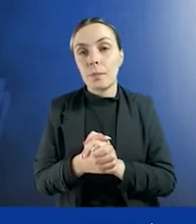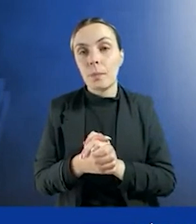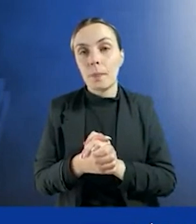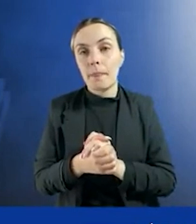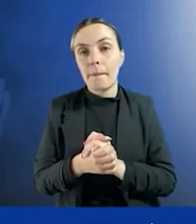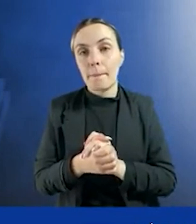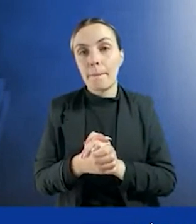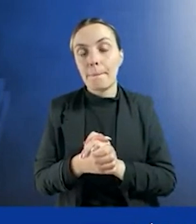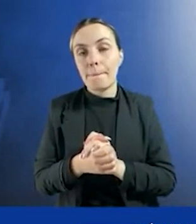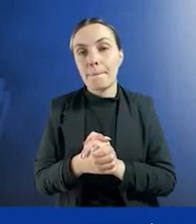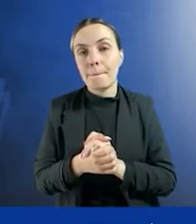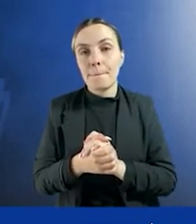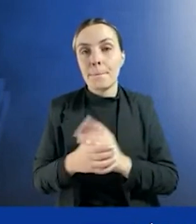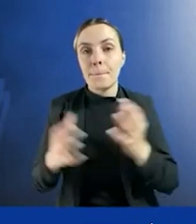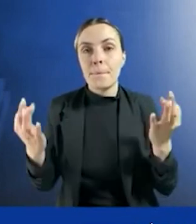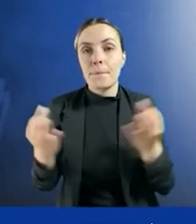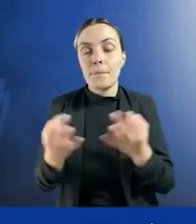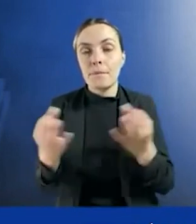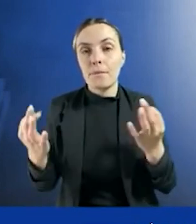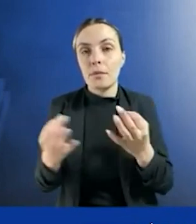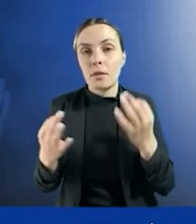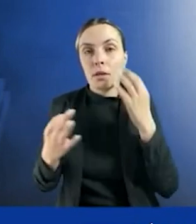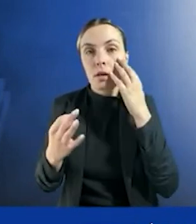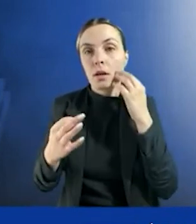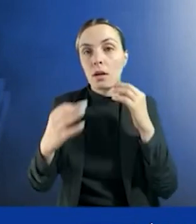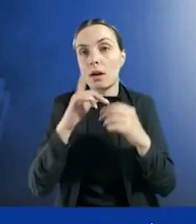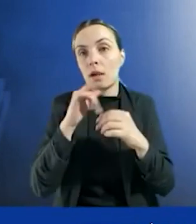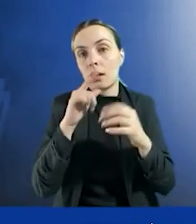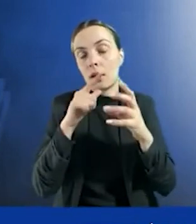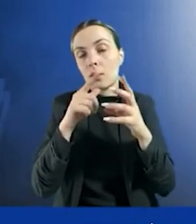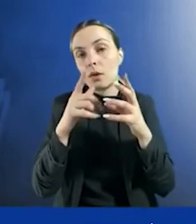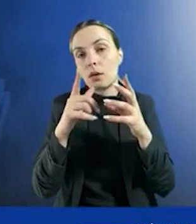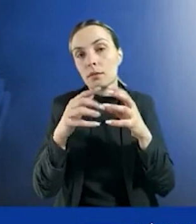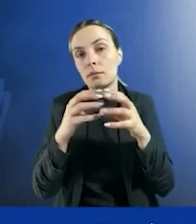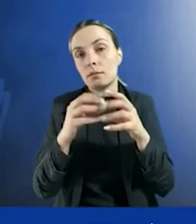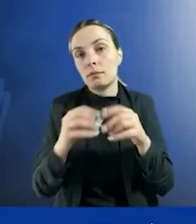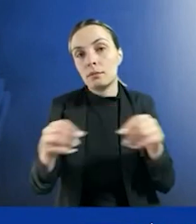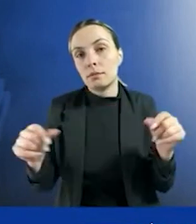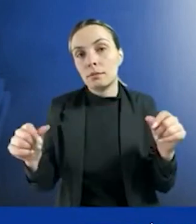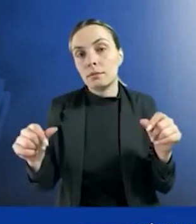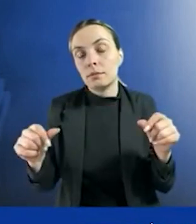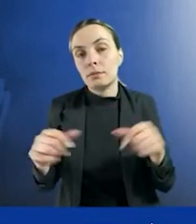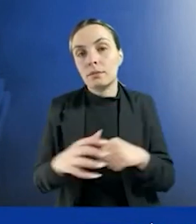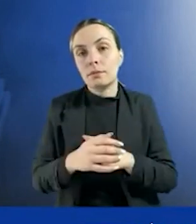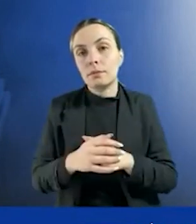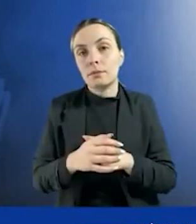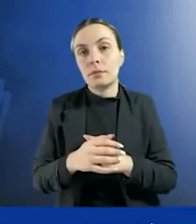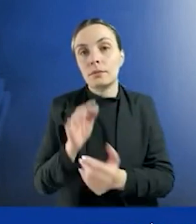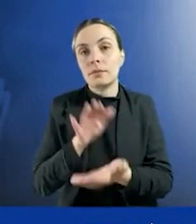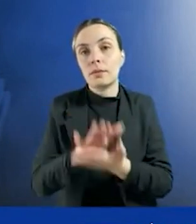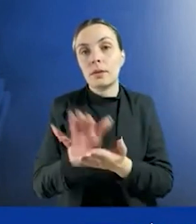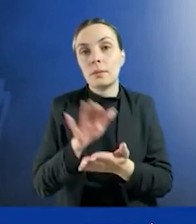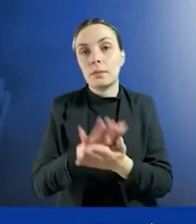a eficiência da irrigação, a produtividade